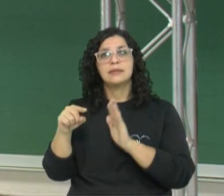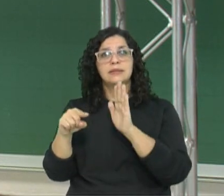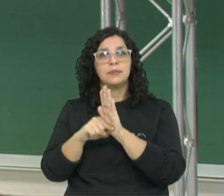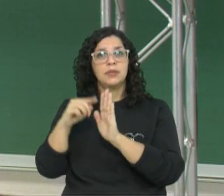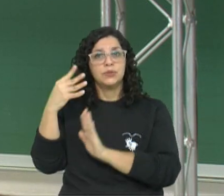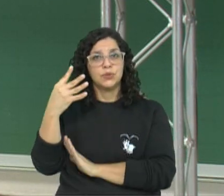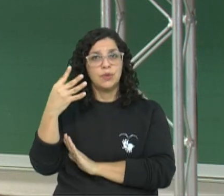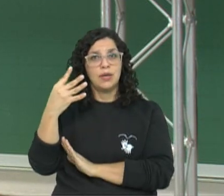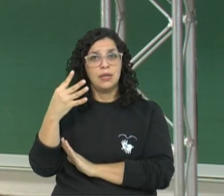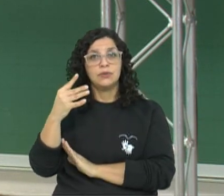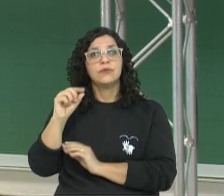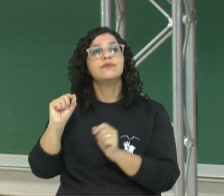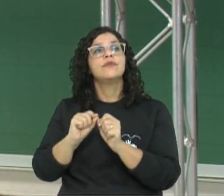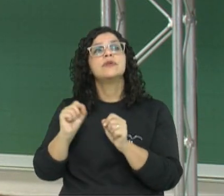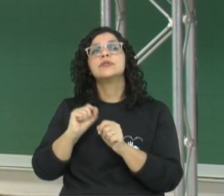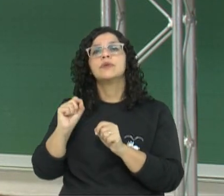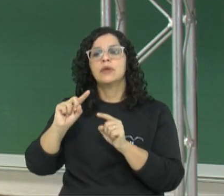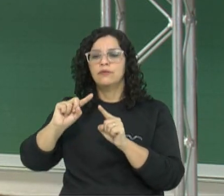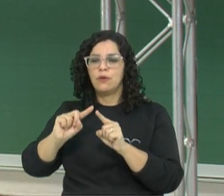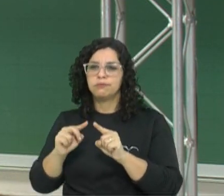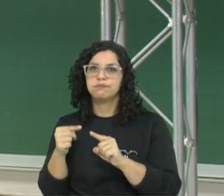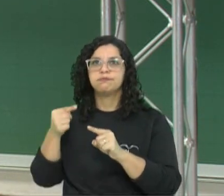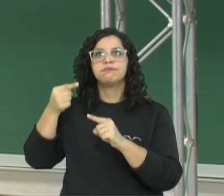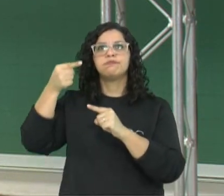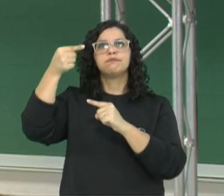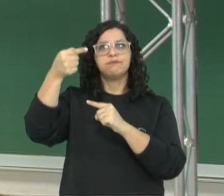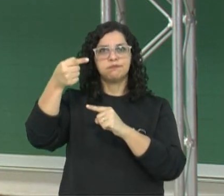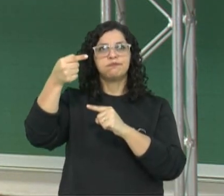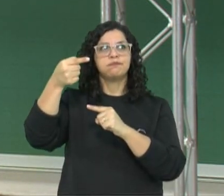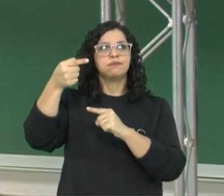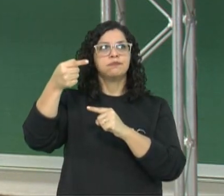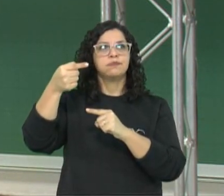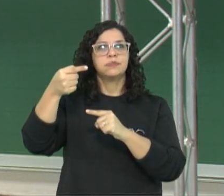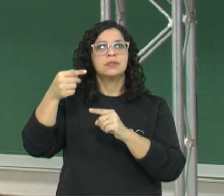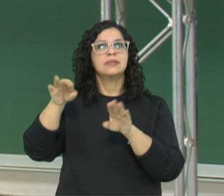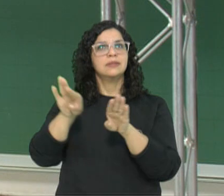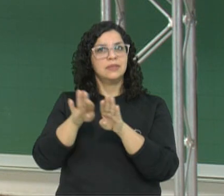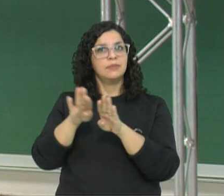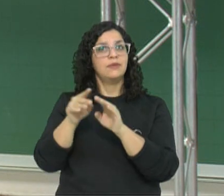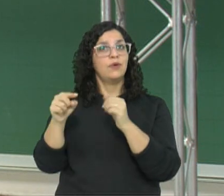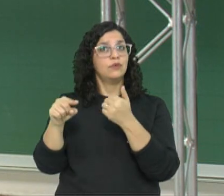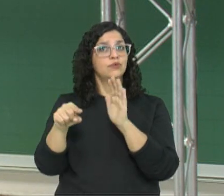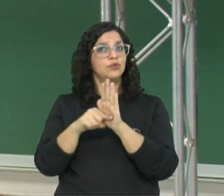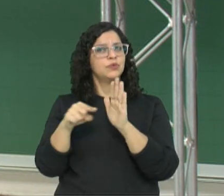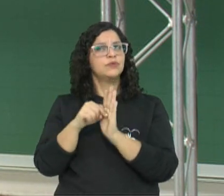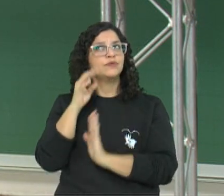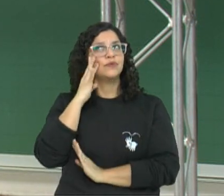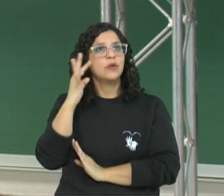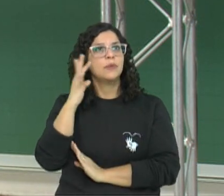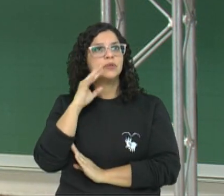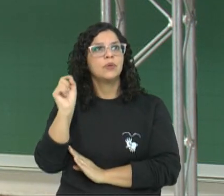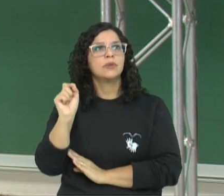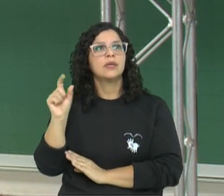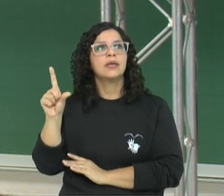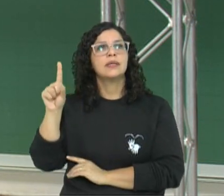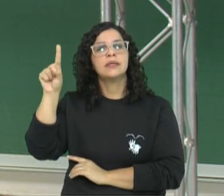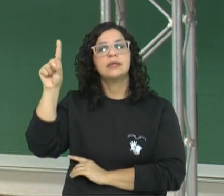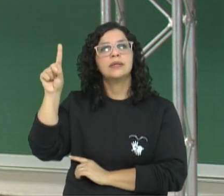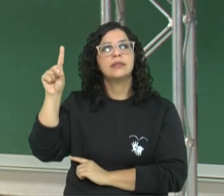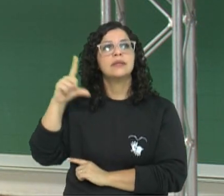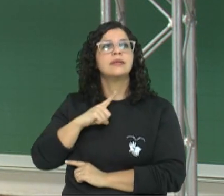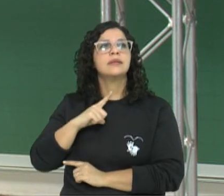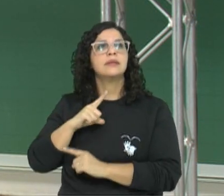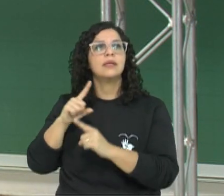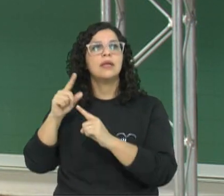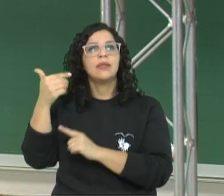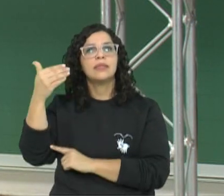que está aqui embaixo, que é 10 na menos 4, eu vou fazer a subtração dela. Então, o que eu imagino? Imagino que aqui eu